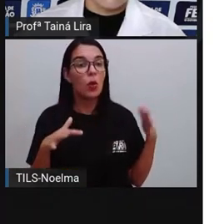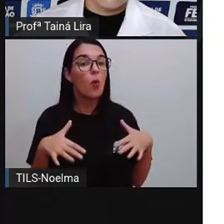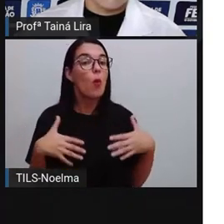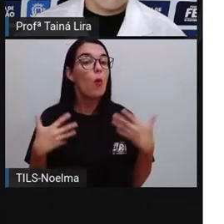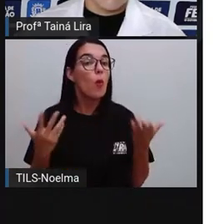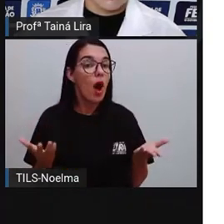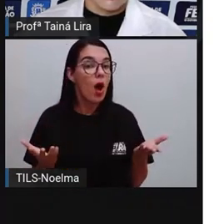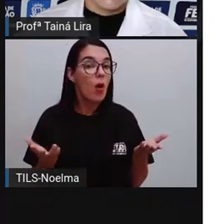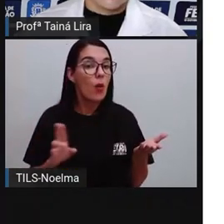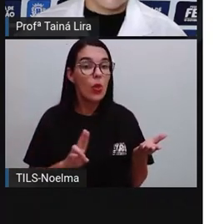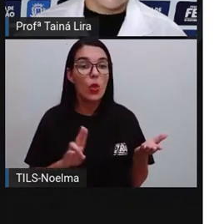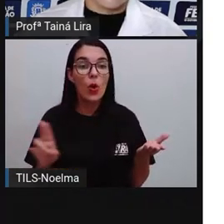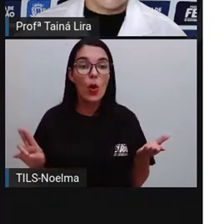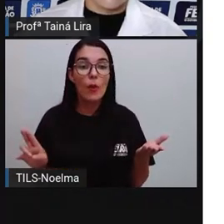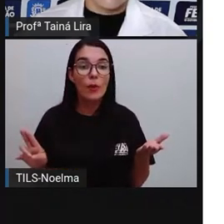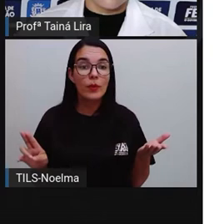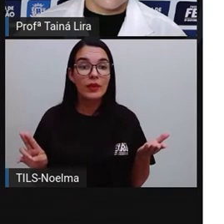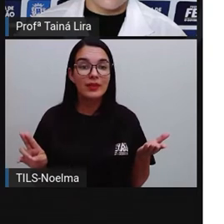há